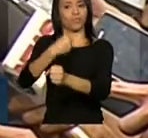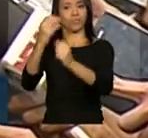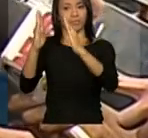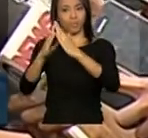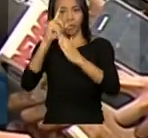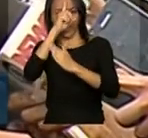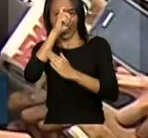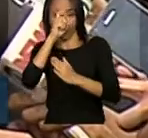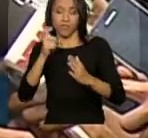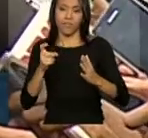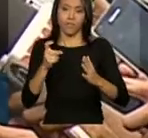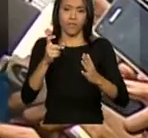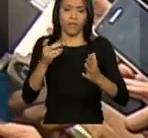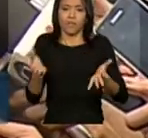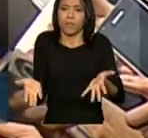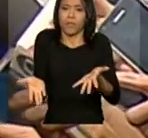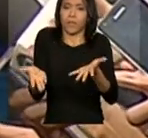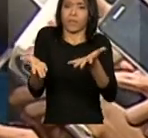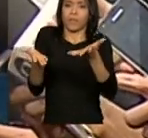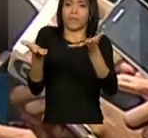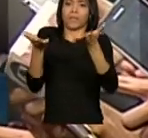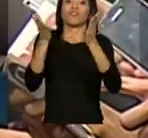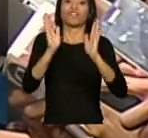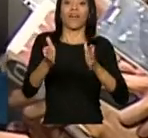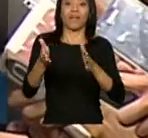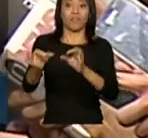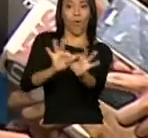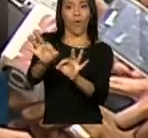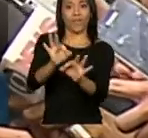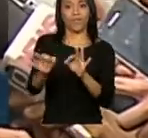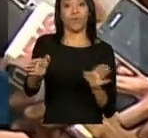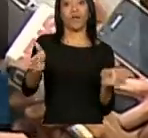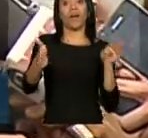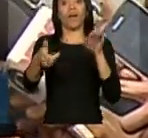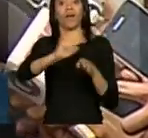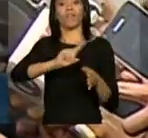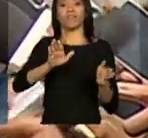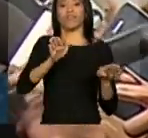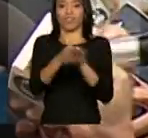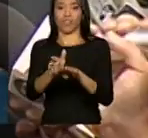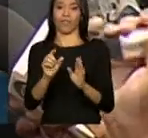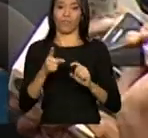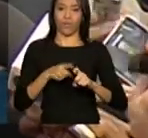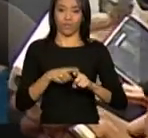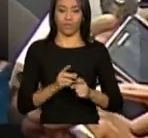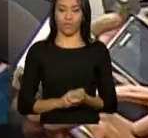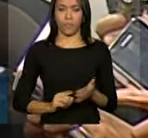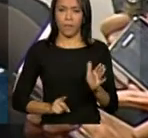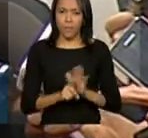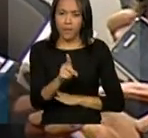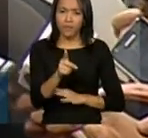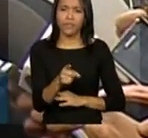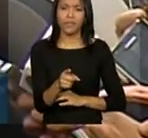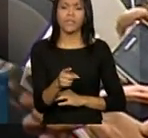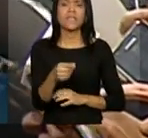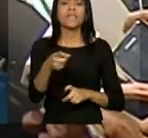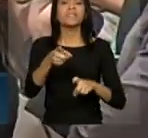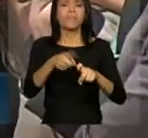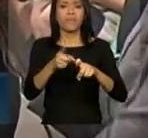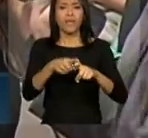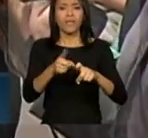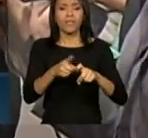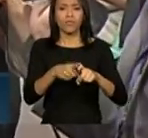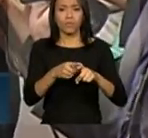ou seja a infraestrutura já chegou antes do médico chegar lá médico que foi para Águas Lindas de Goiás